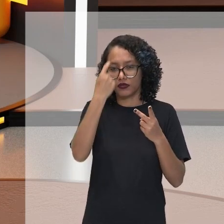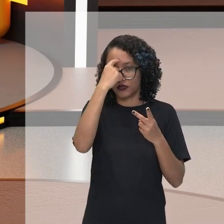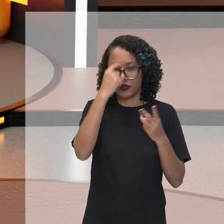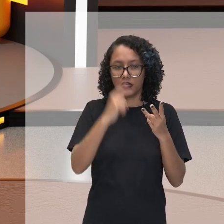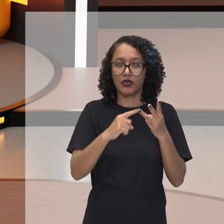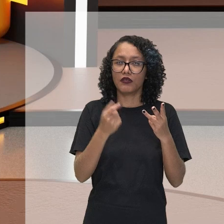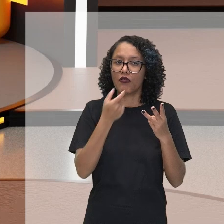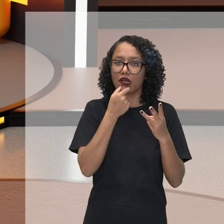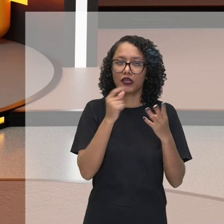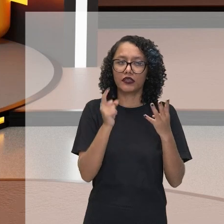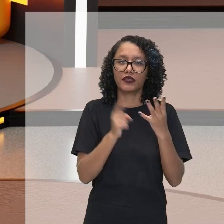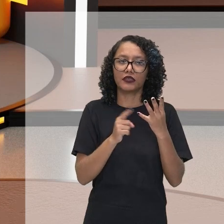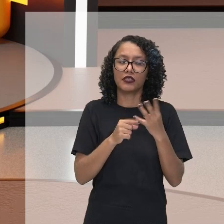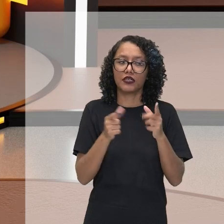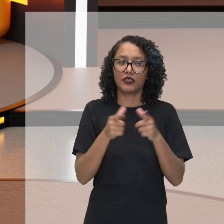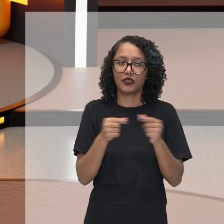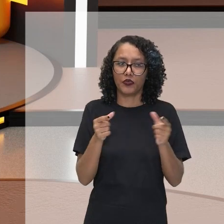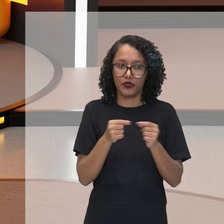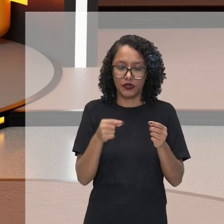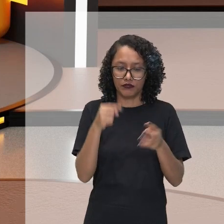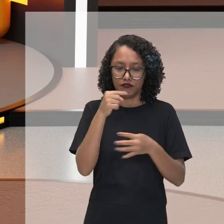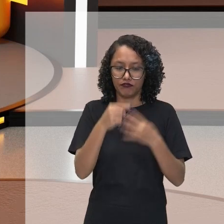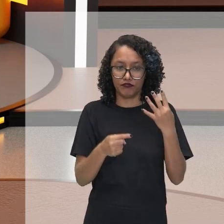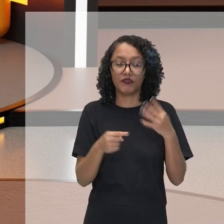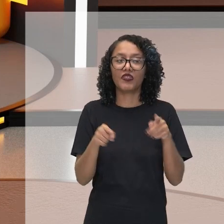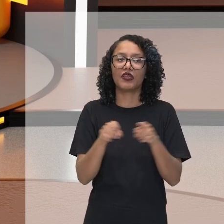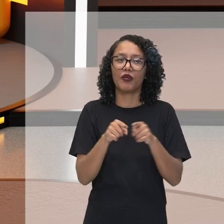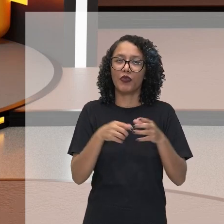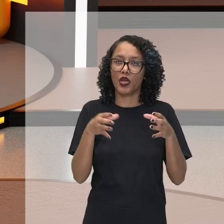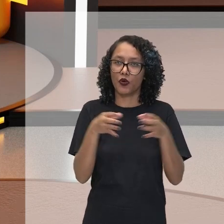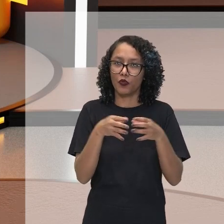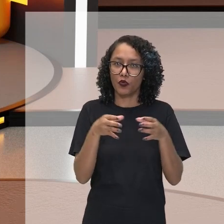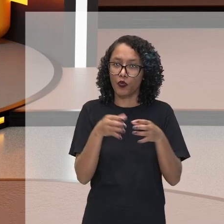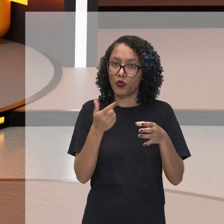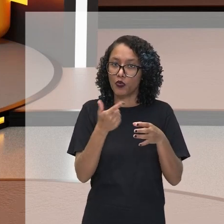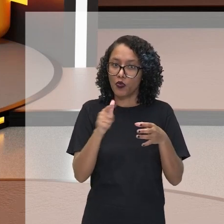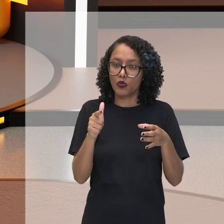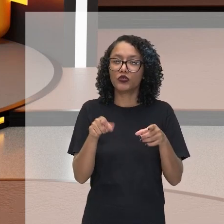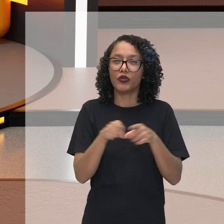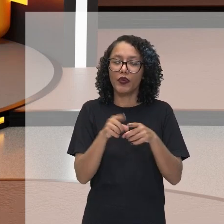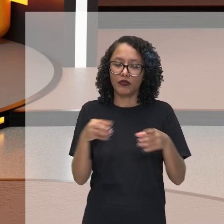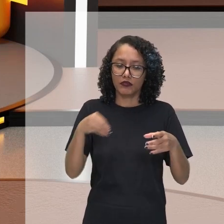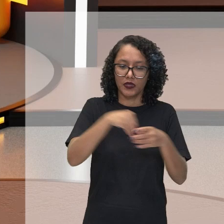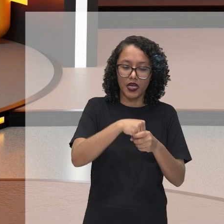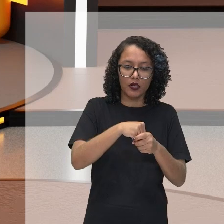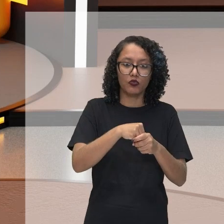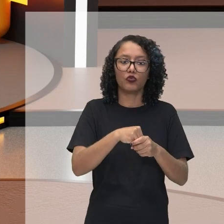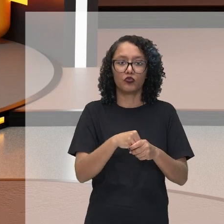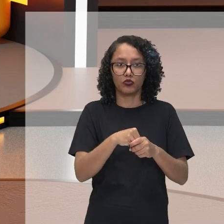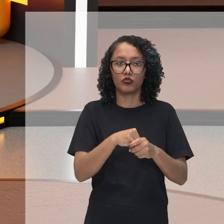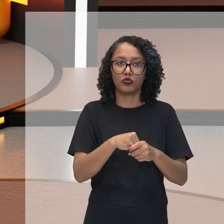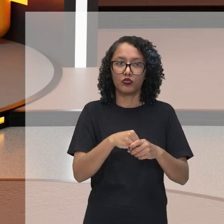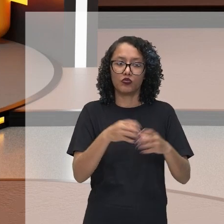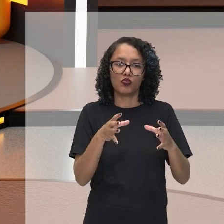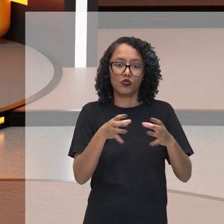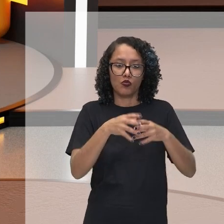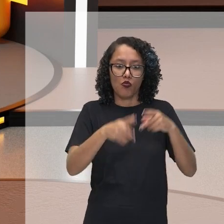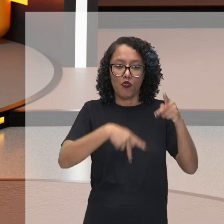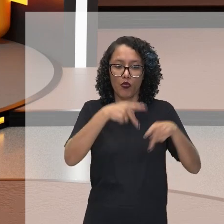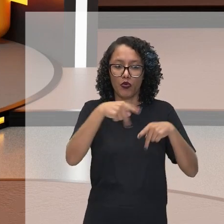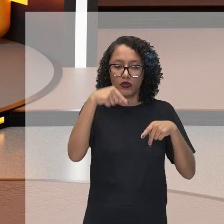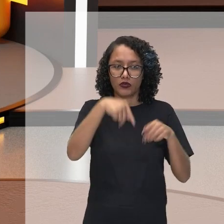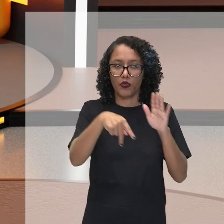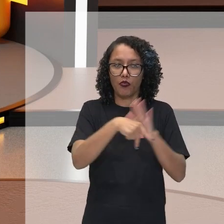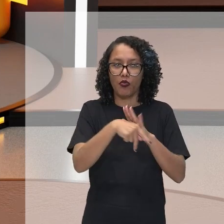e também japoneses, que acabam compondo, né, ali a população de Singapura,